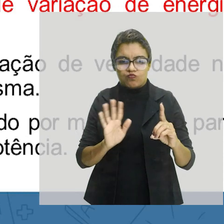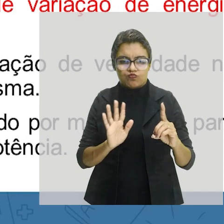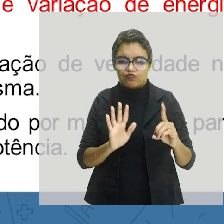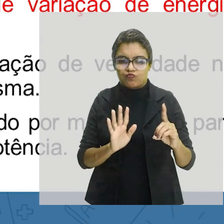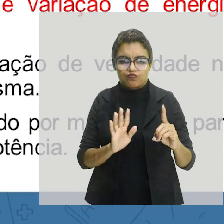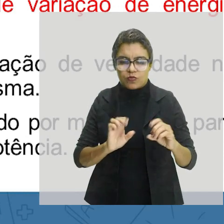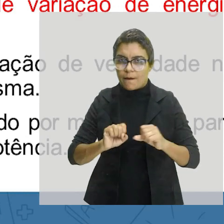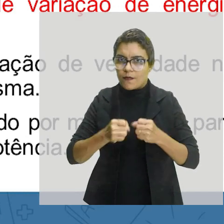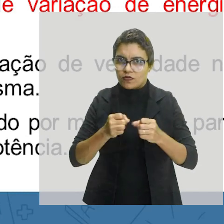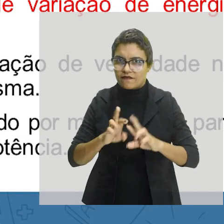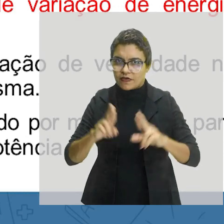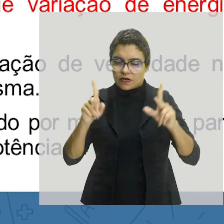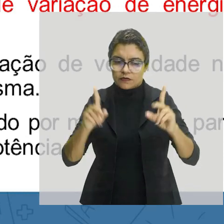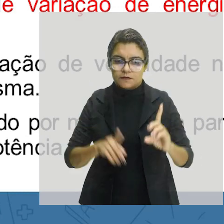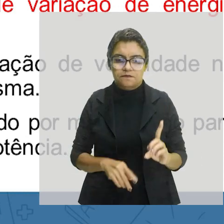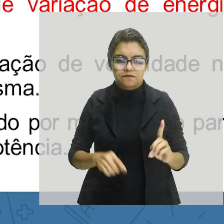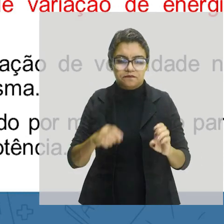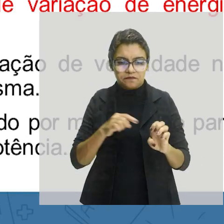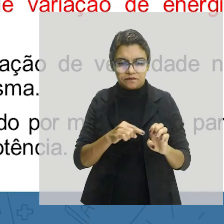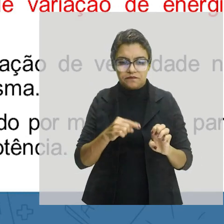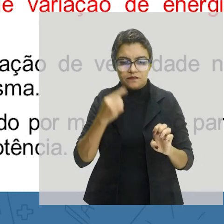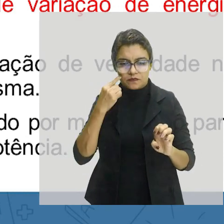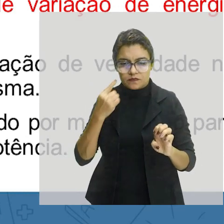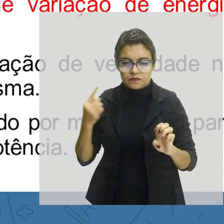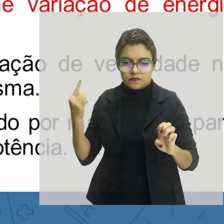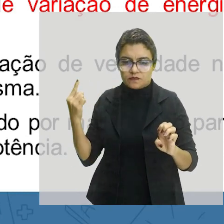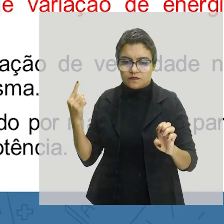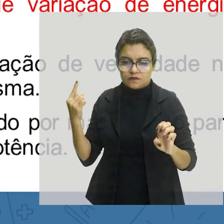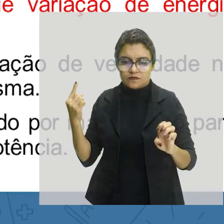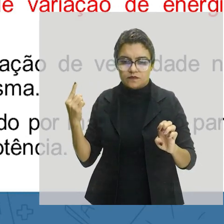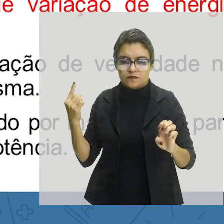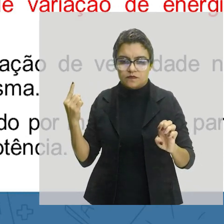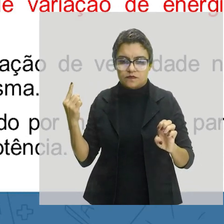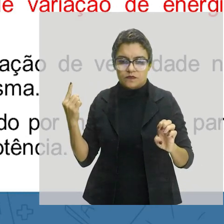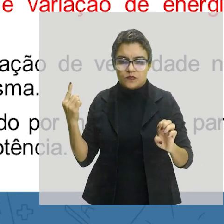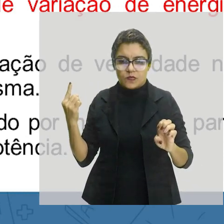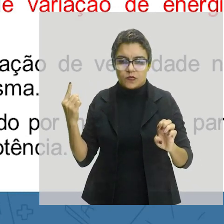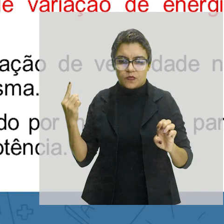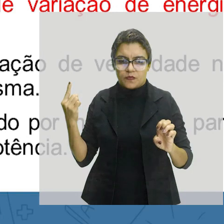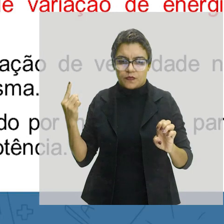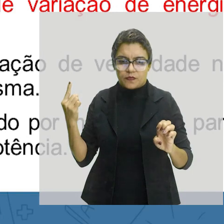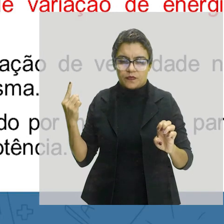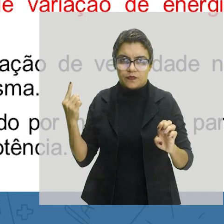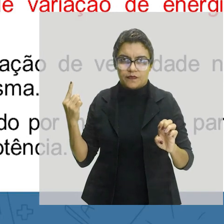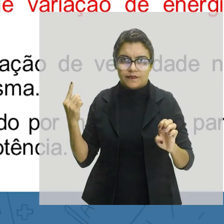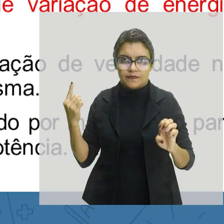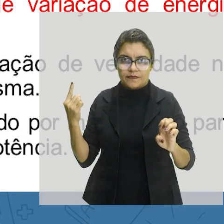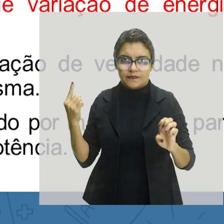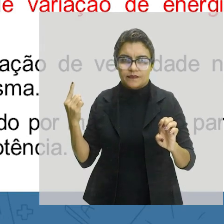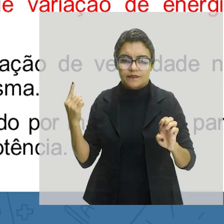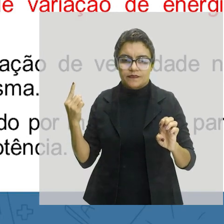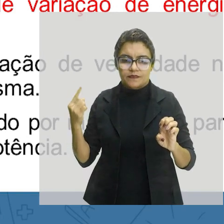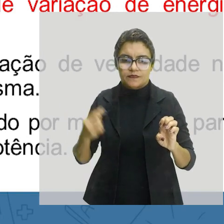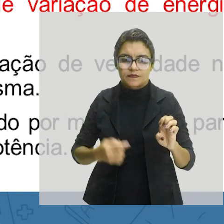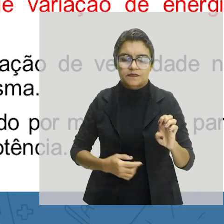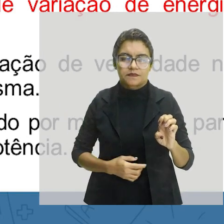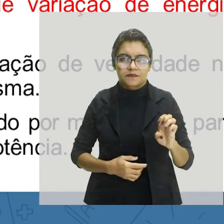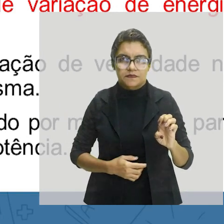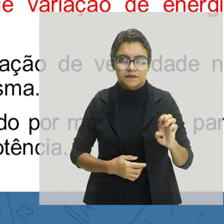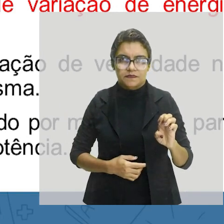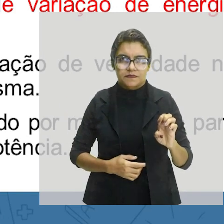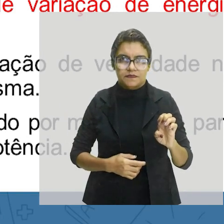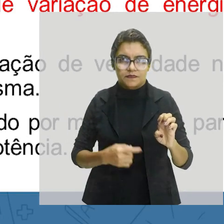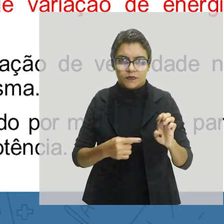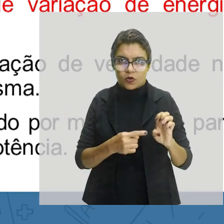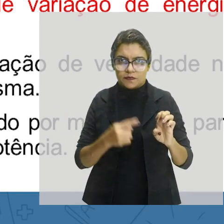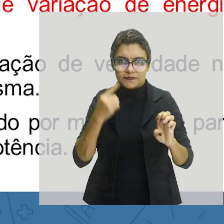são diferentes, certo? Letra E, como a versão a gasolina fica com o motor trabalhando por mais tempo para atingir 100 km por hora,